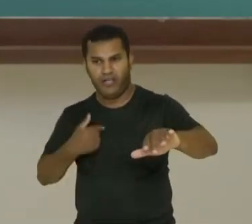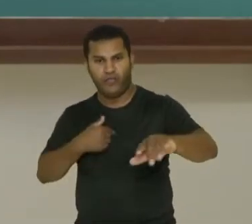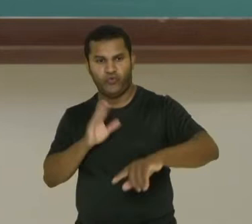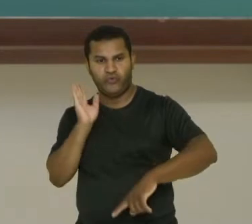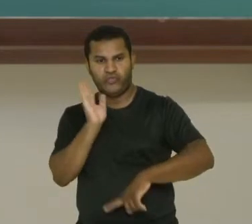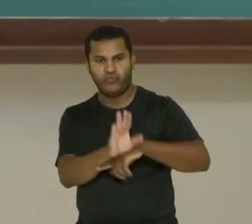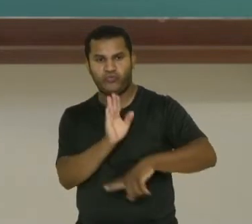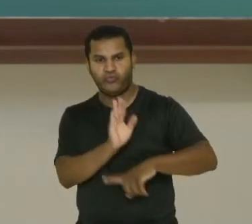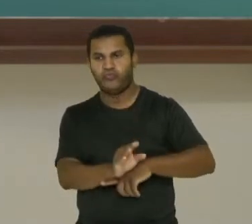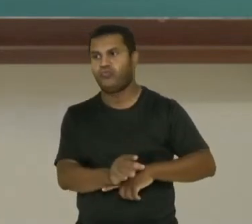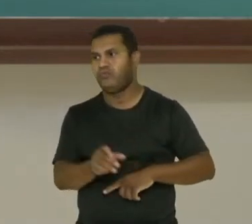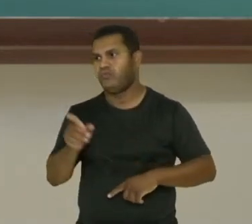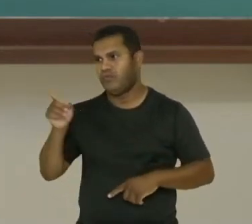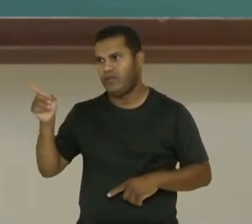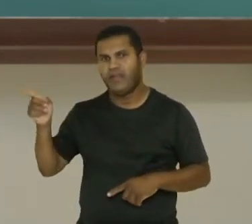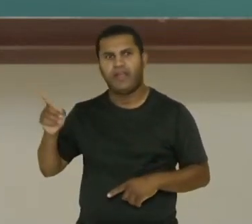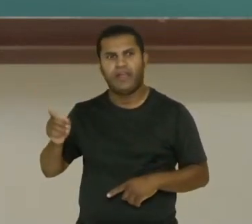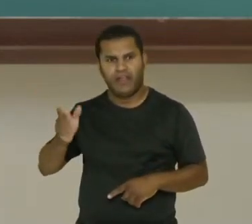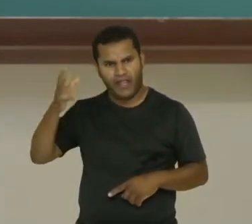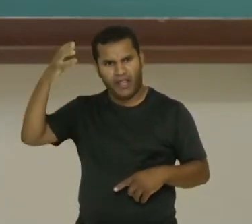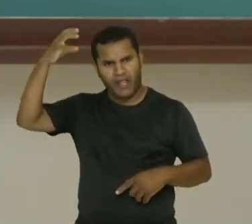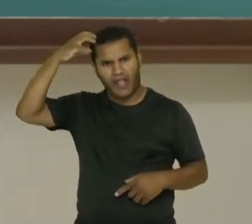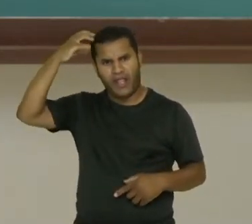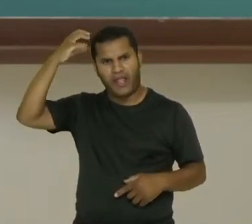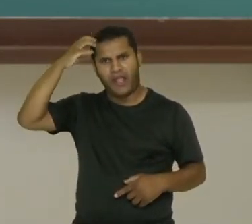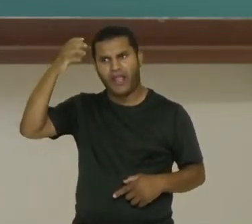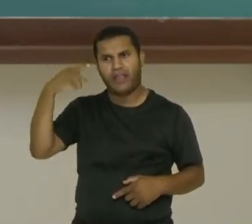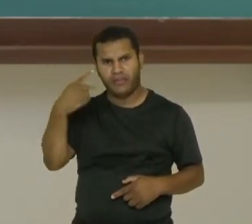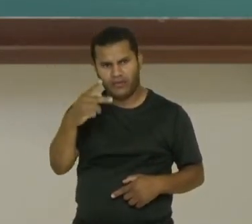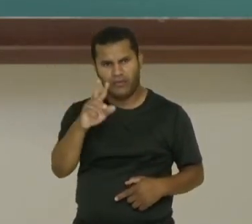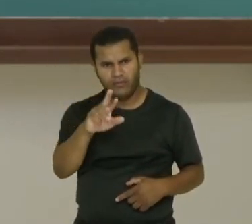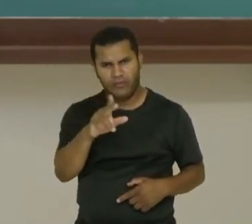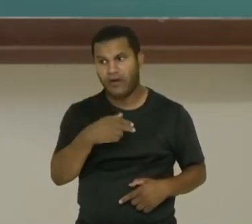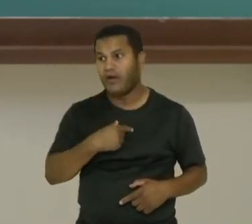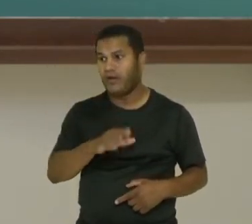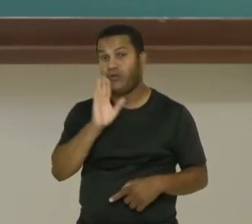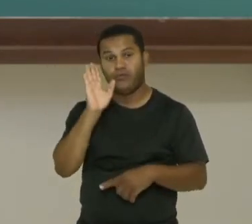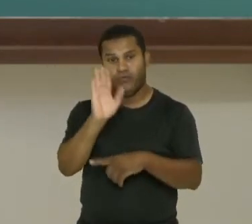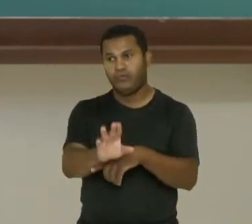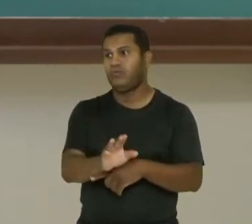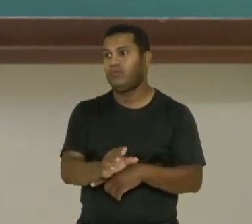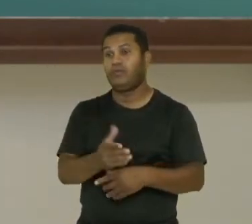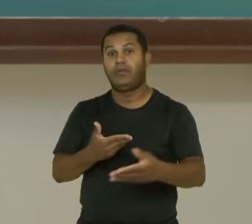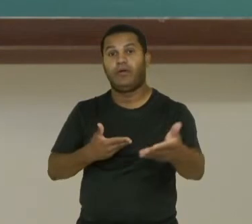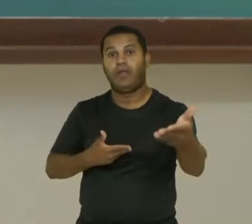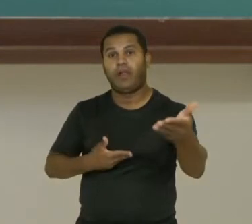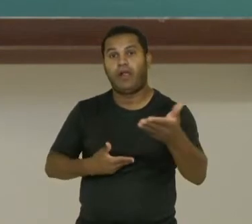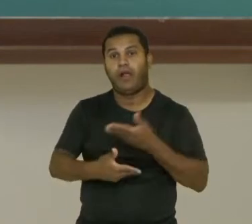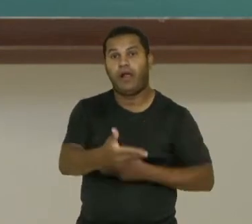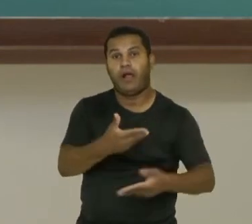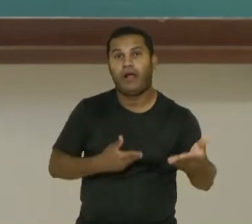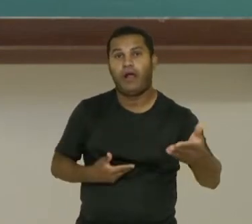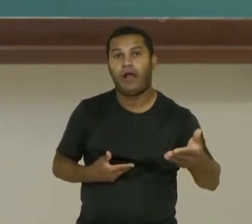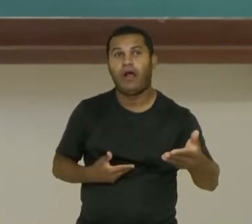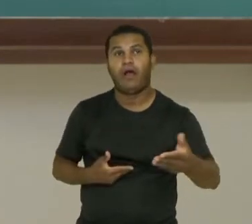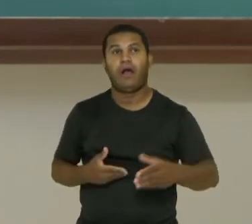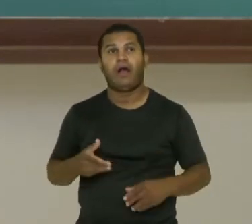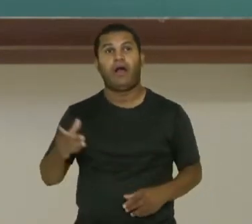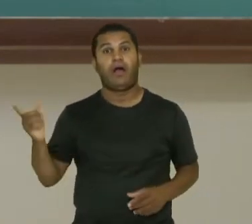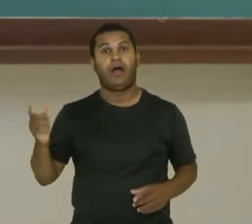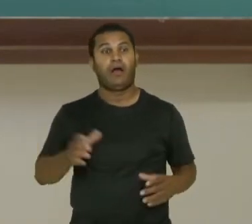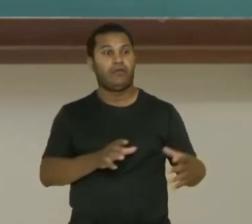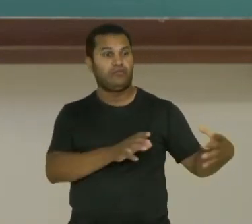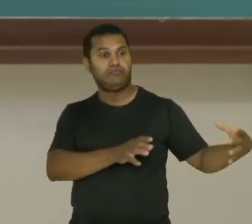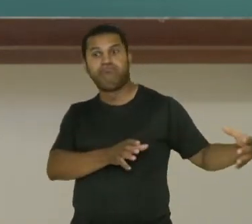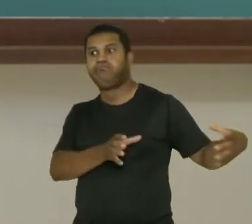né? Mas o fato de o Huáscar permitir essa associação foi também determinante para